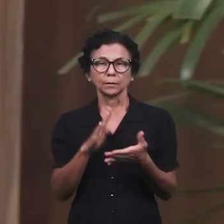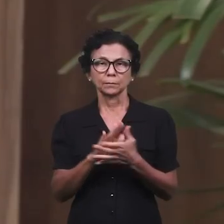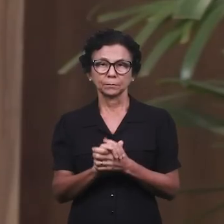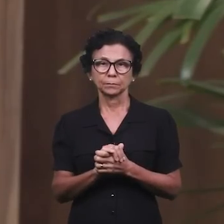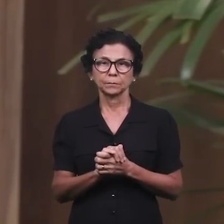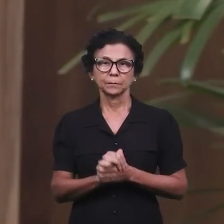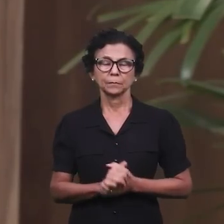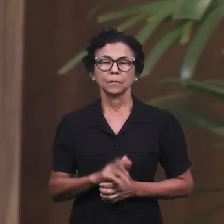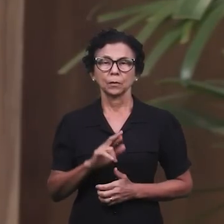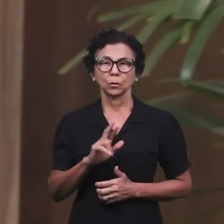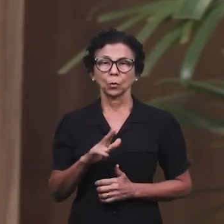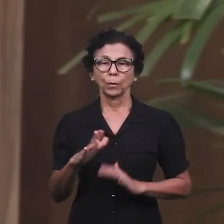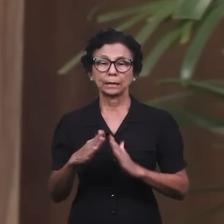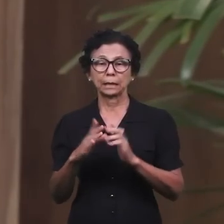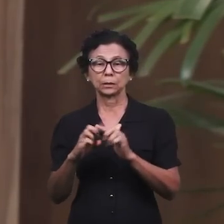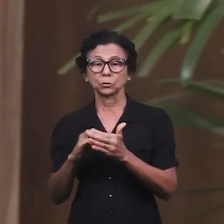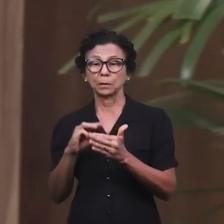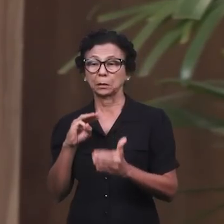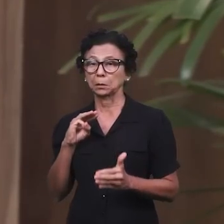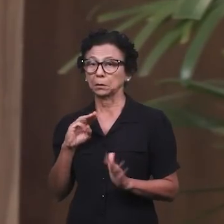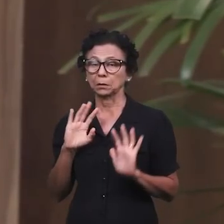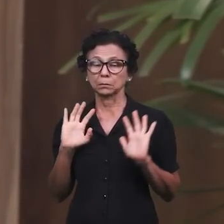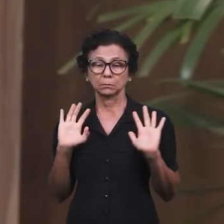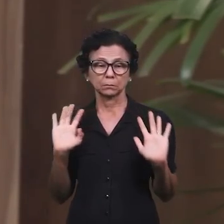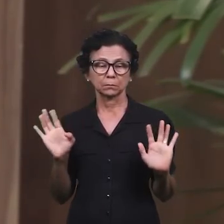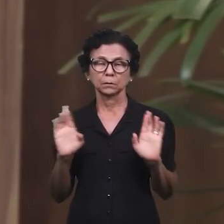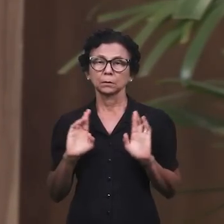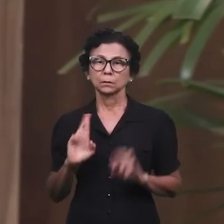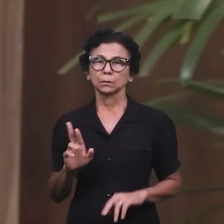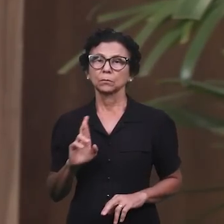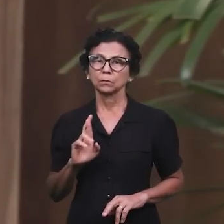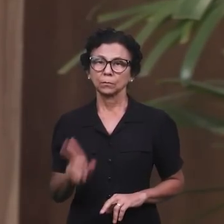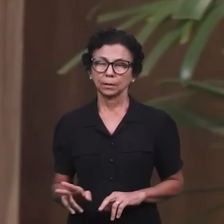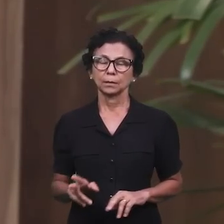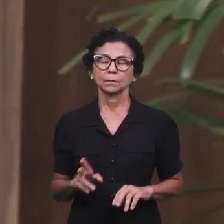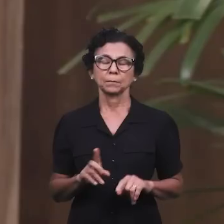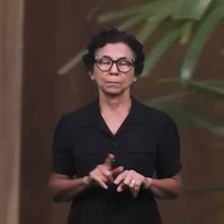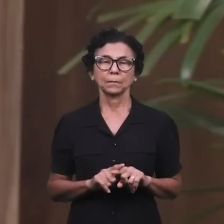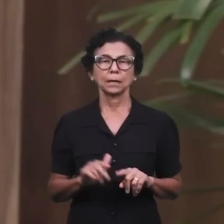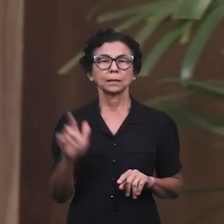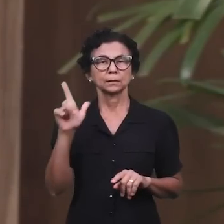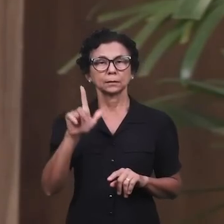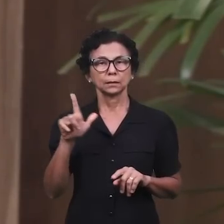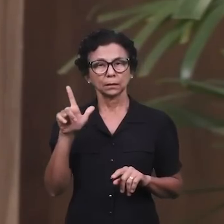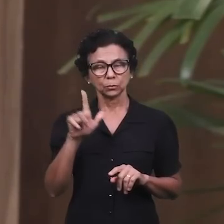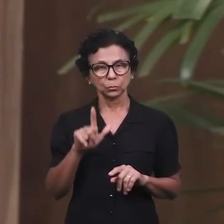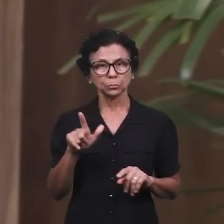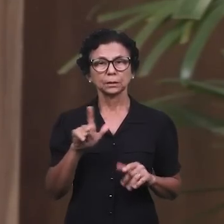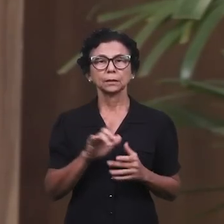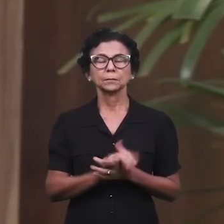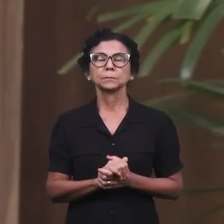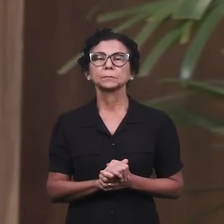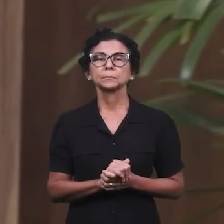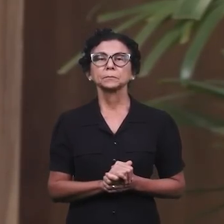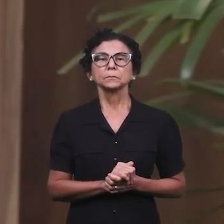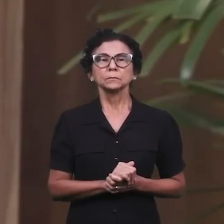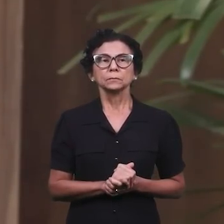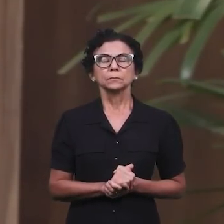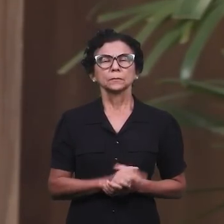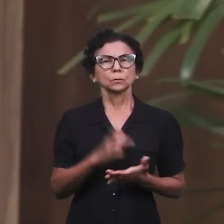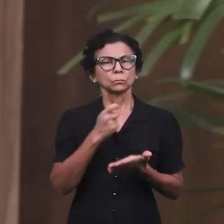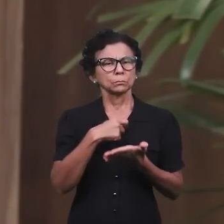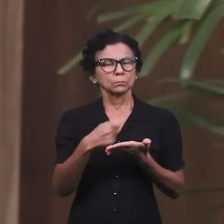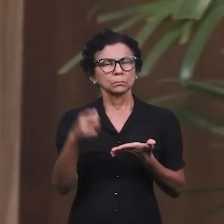religioso. Eles estão registrados como parte da história do cristianismo até chegar aos nossos